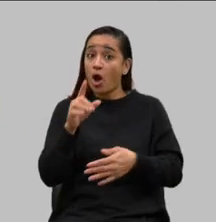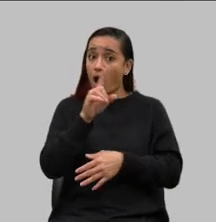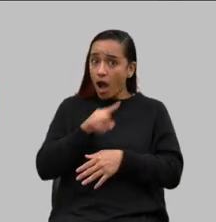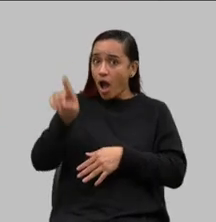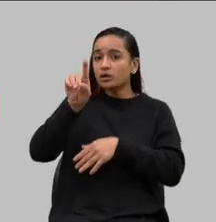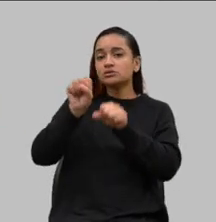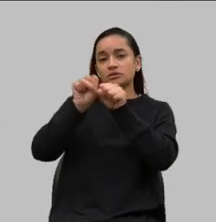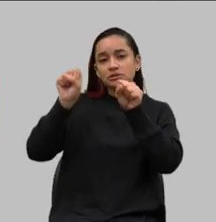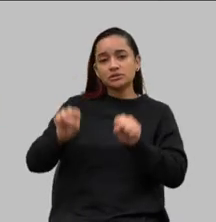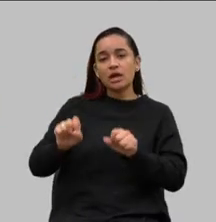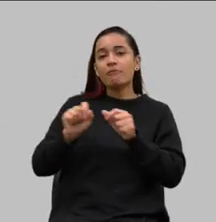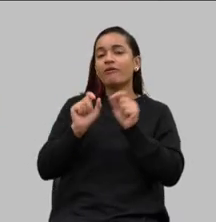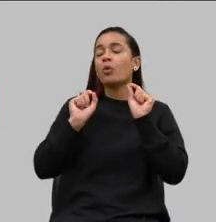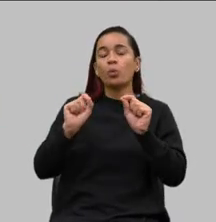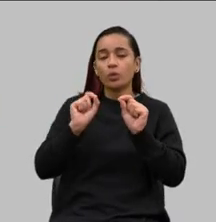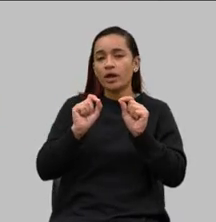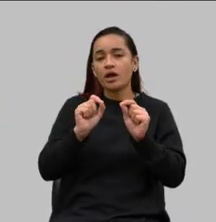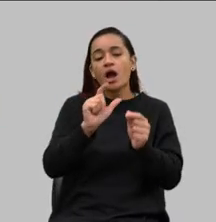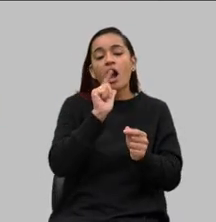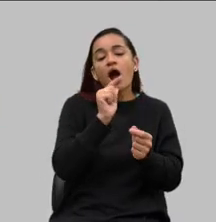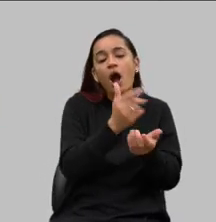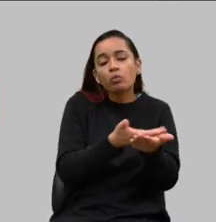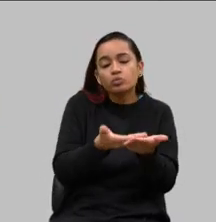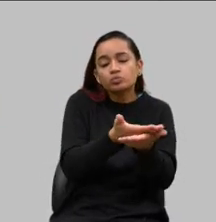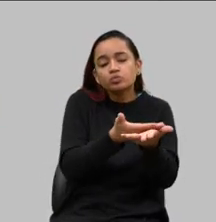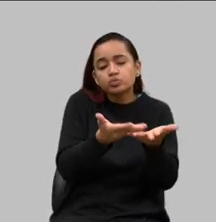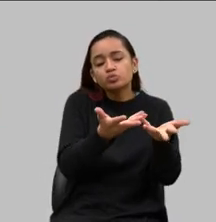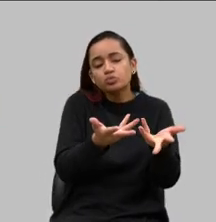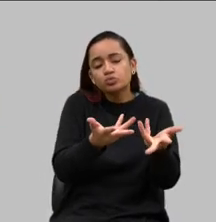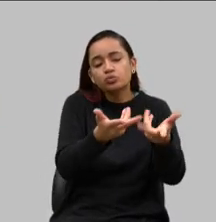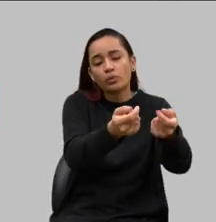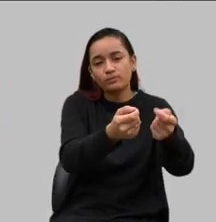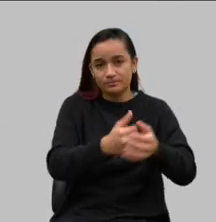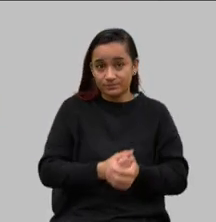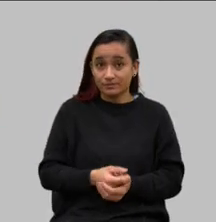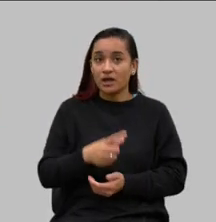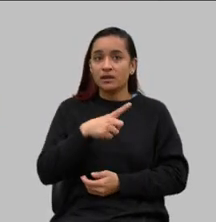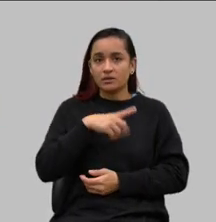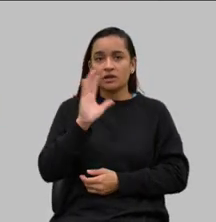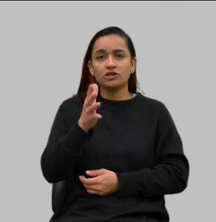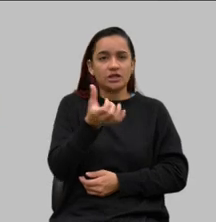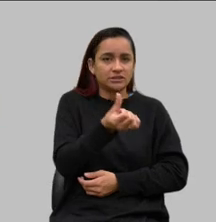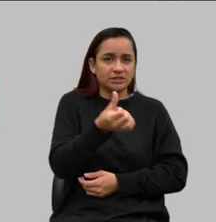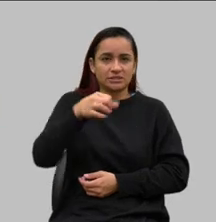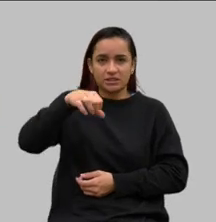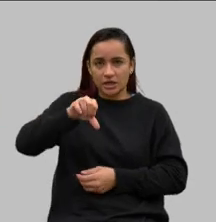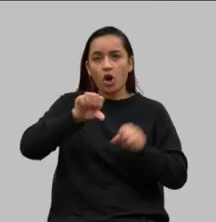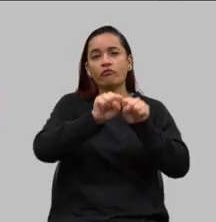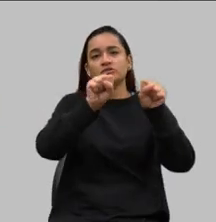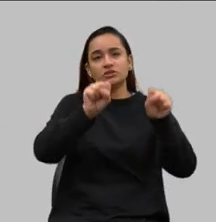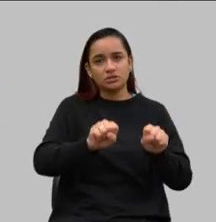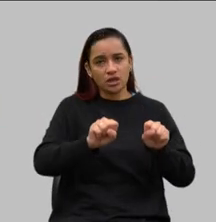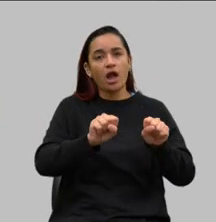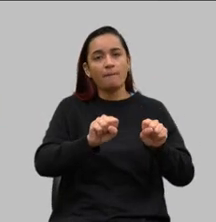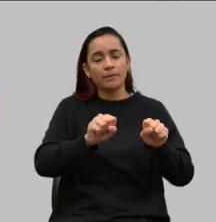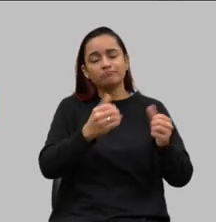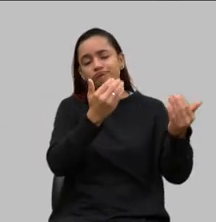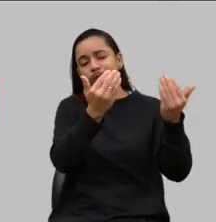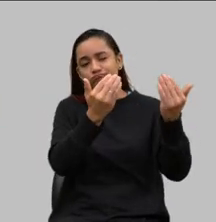potabilização eh dessas águas Então são 69 sistemas previstos nós já temos